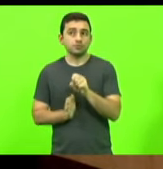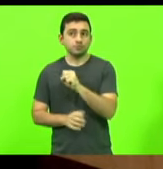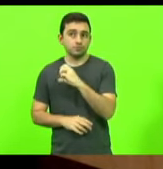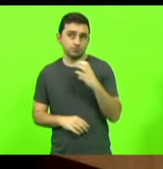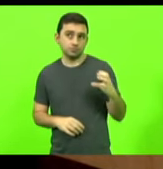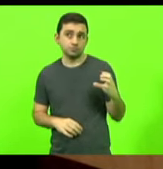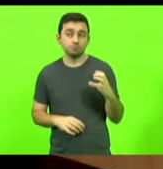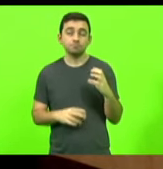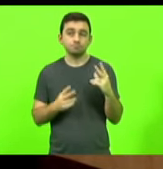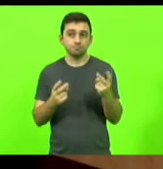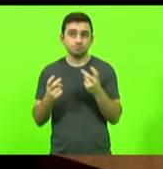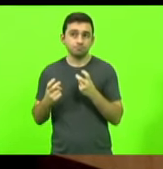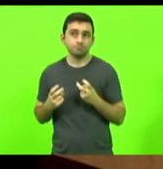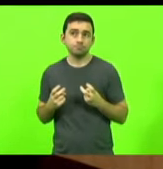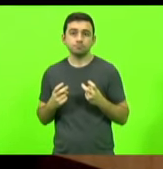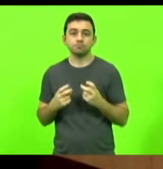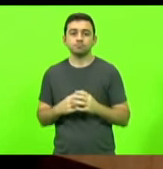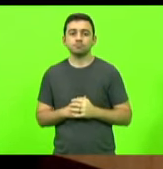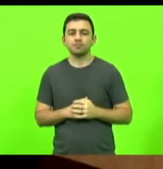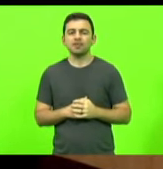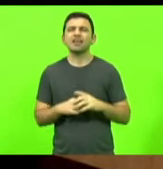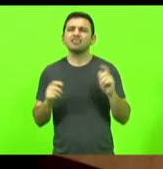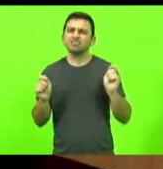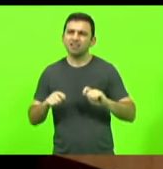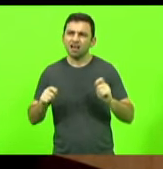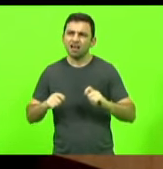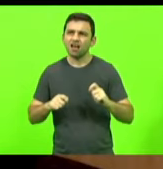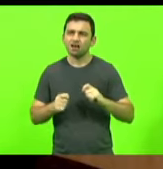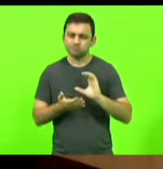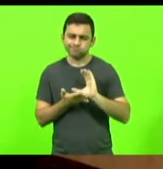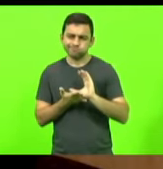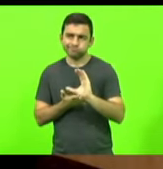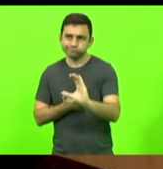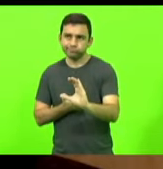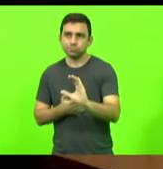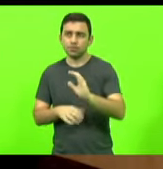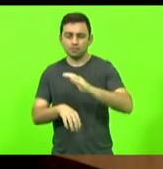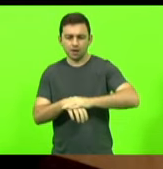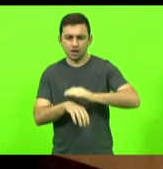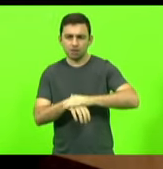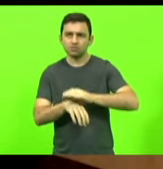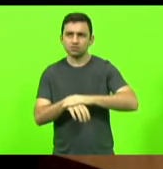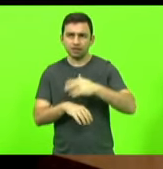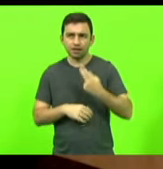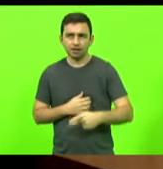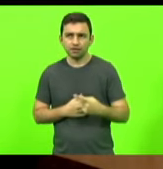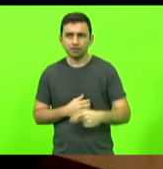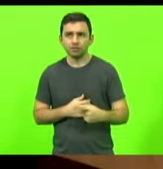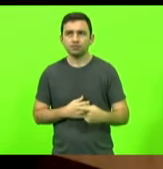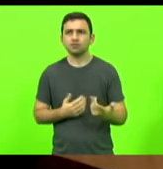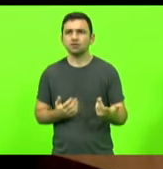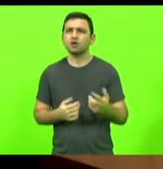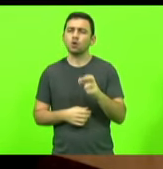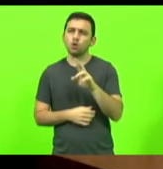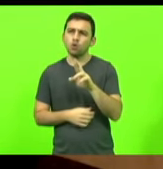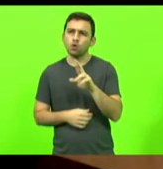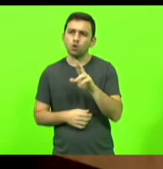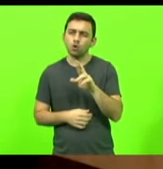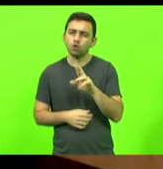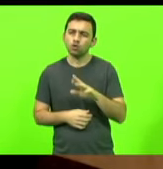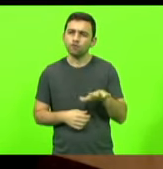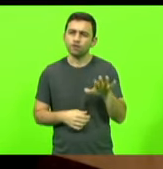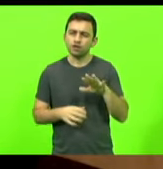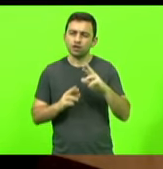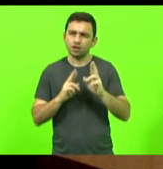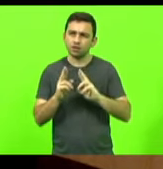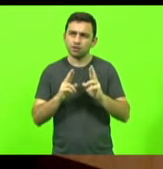Estado poder fazer investimentos com recursos próprios, mesmo em rodovias federais,